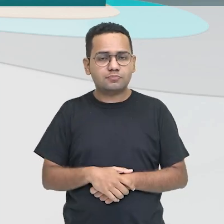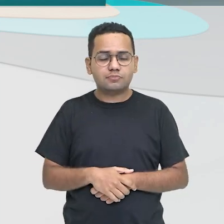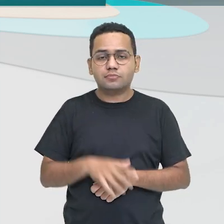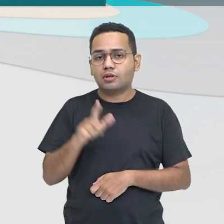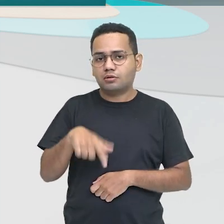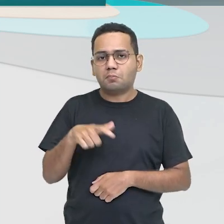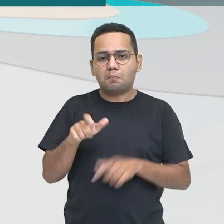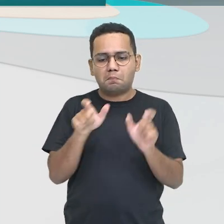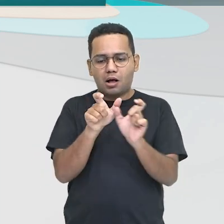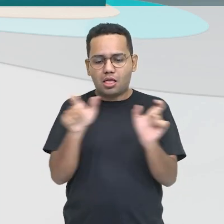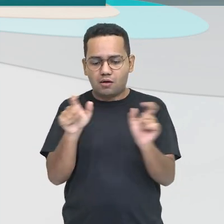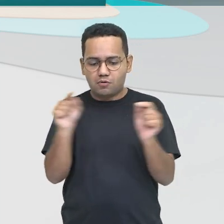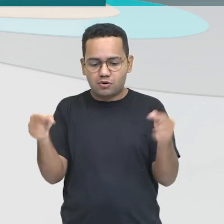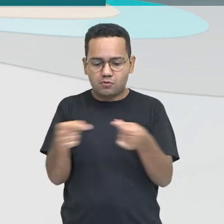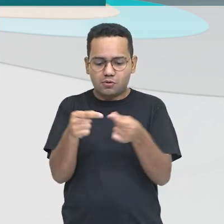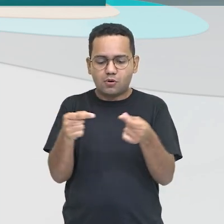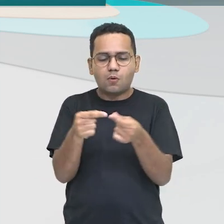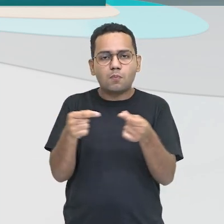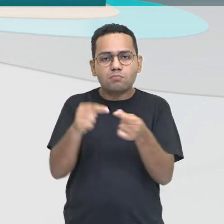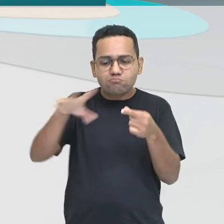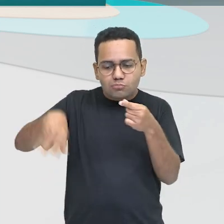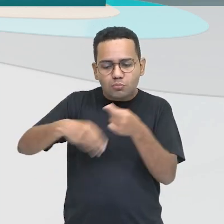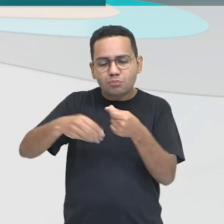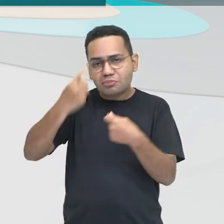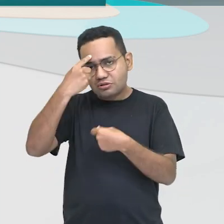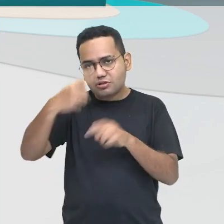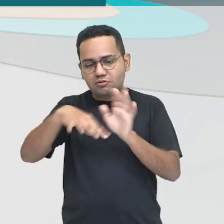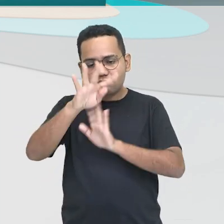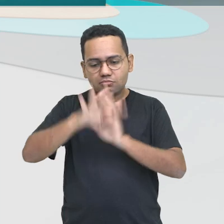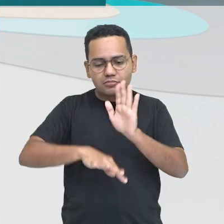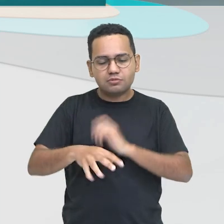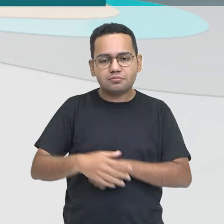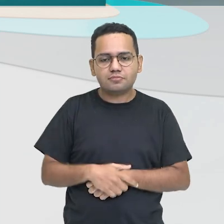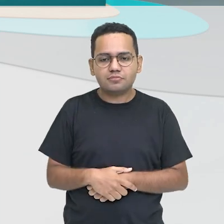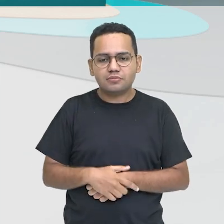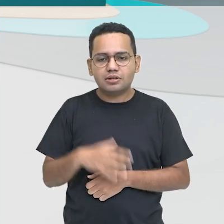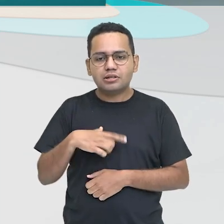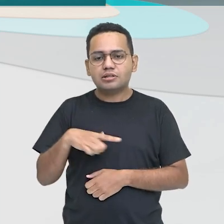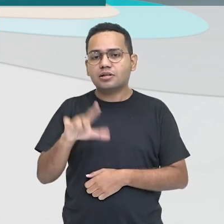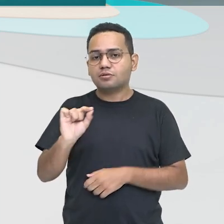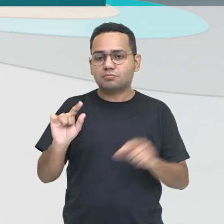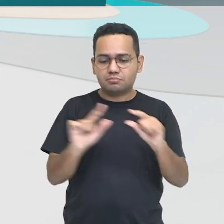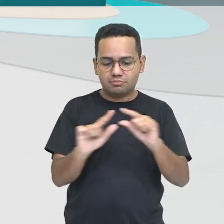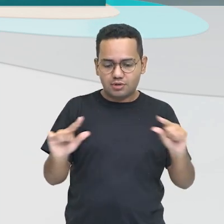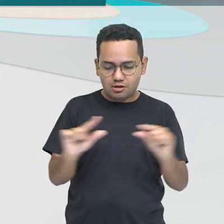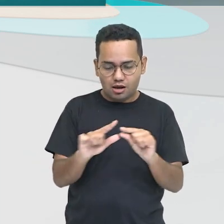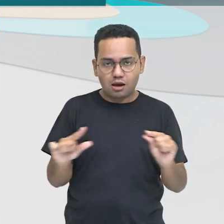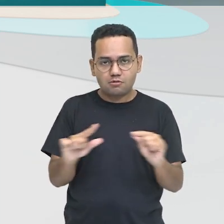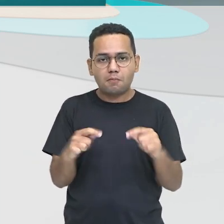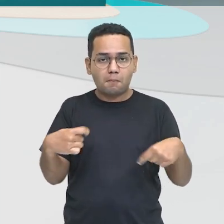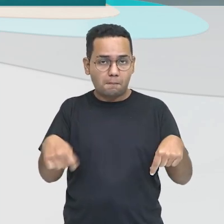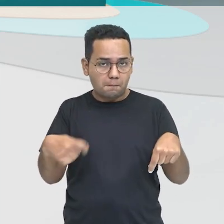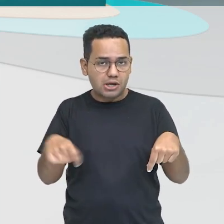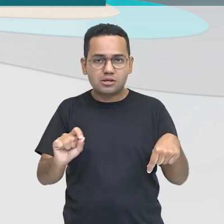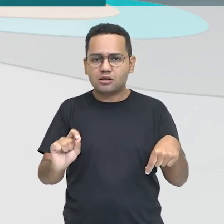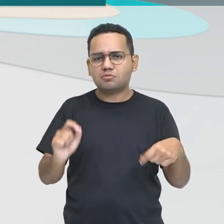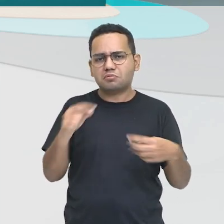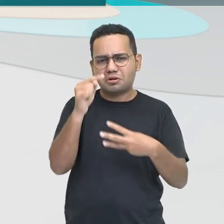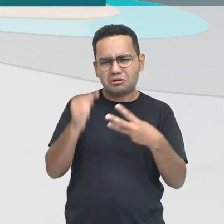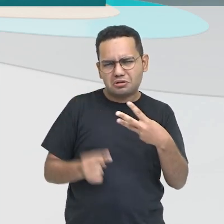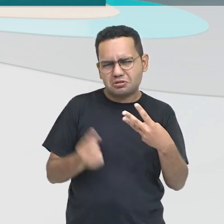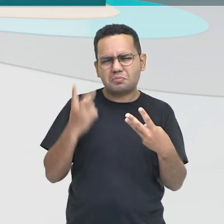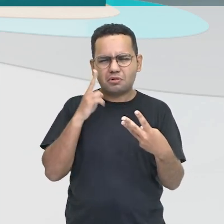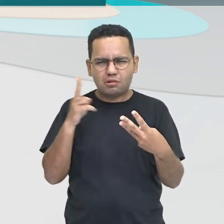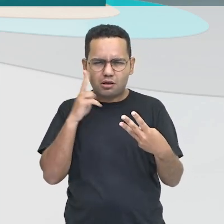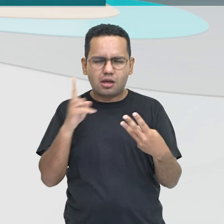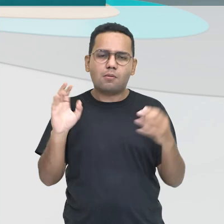ideias dentro de um texto, tá certo? Especialmente ali nos períodos, né? Que é uma composição textual, onde eu tenho orações e